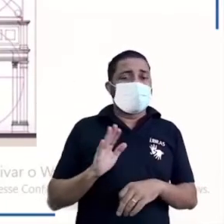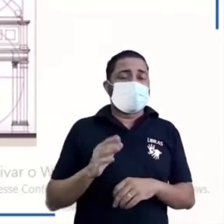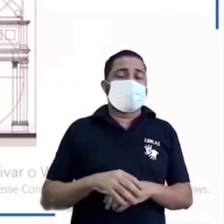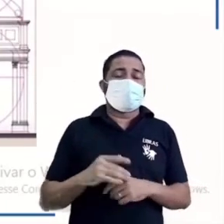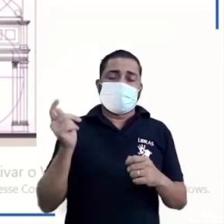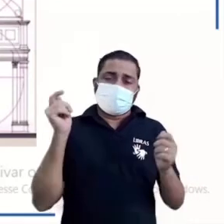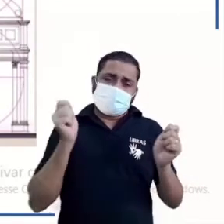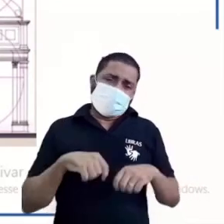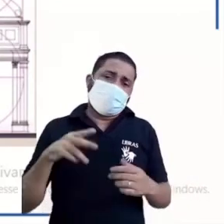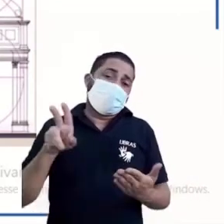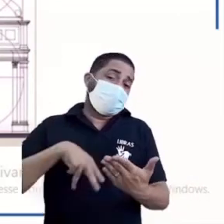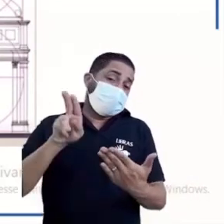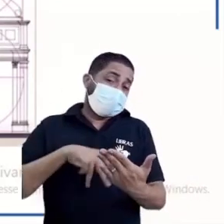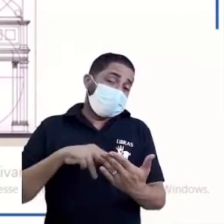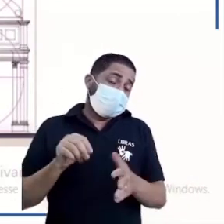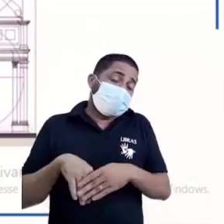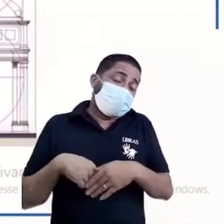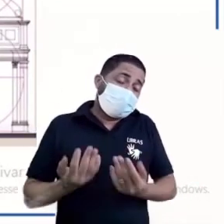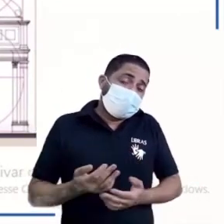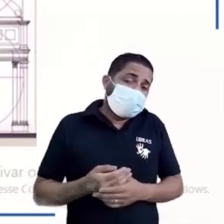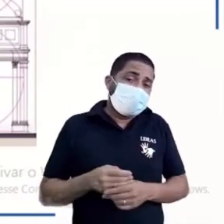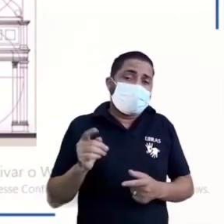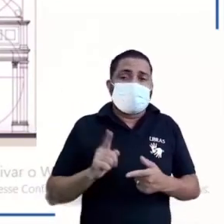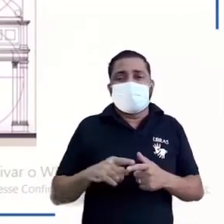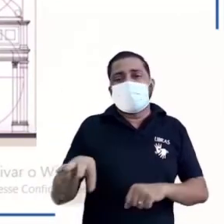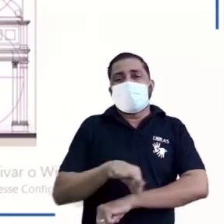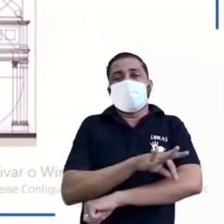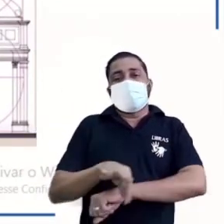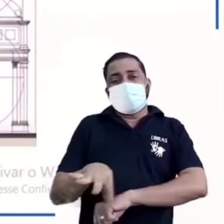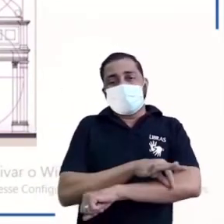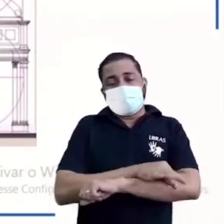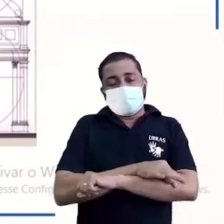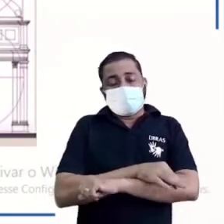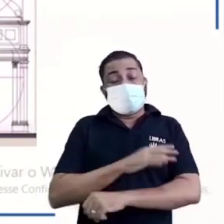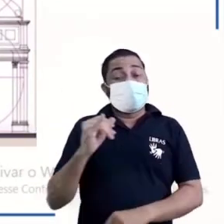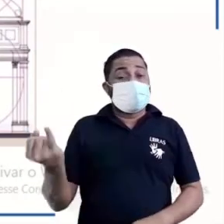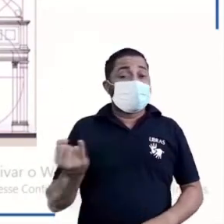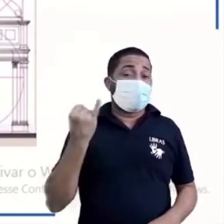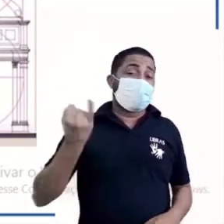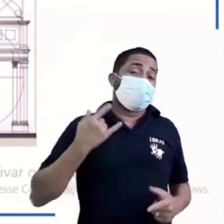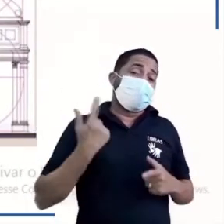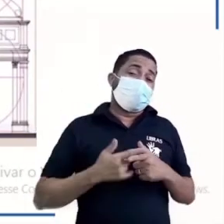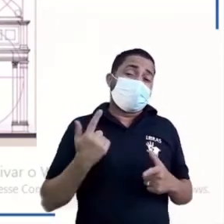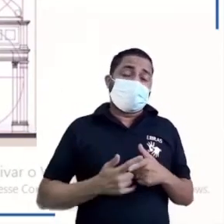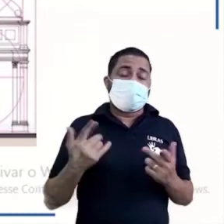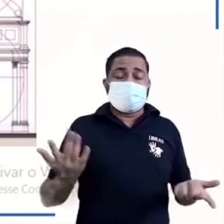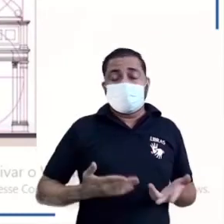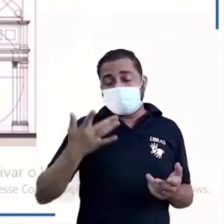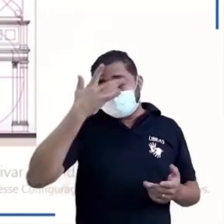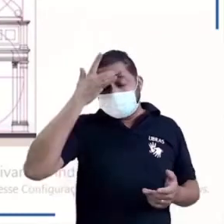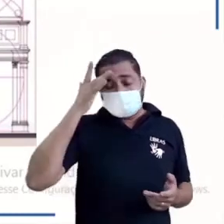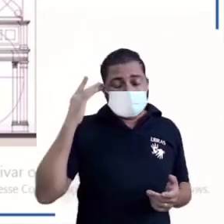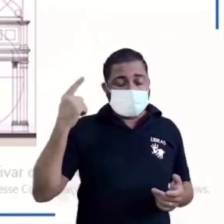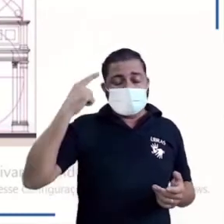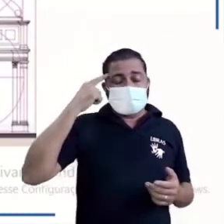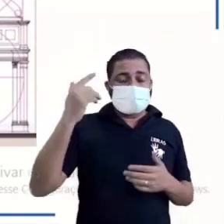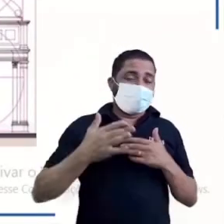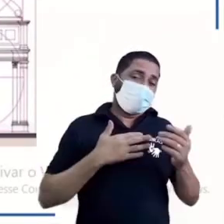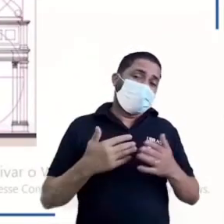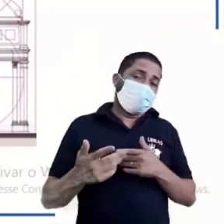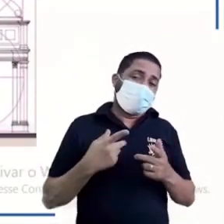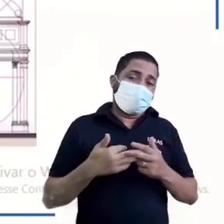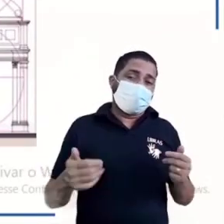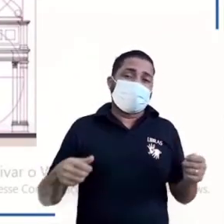vista da pintura, por exemplo, ou do ponto de vista da arquitetura. E isso é muito importante, porque hoje em dia muita gente acha que qualquer